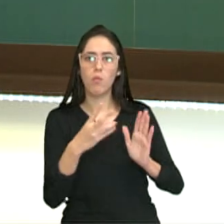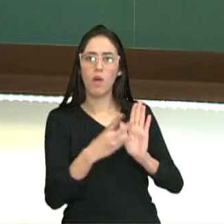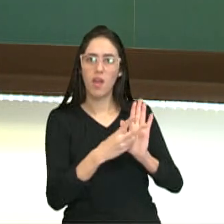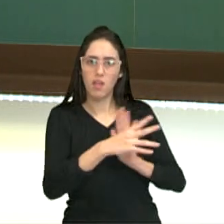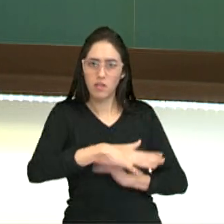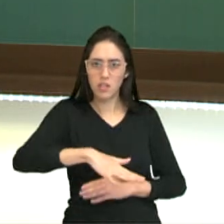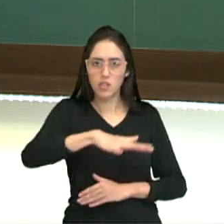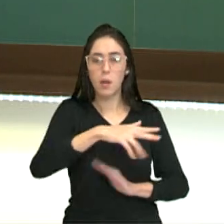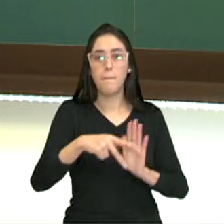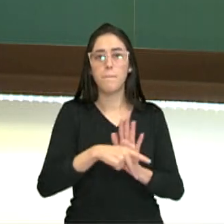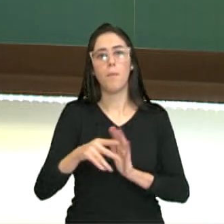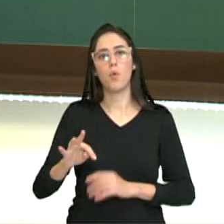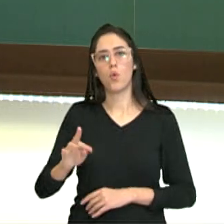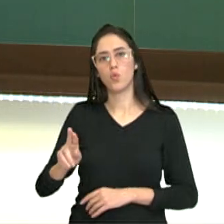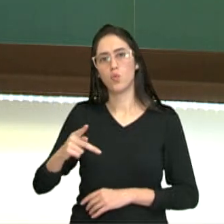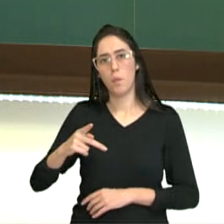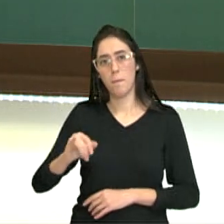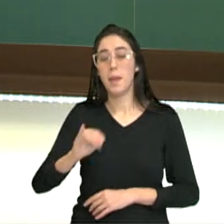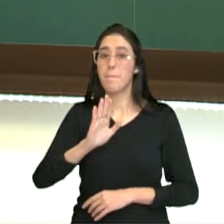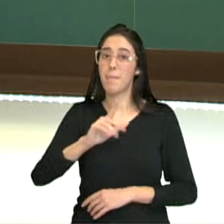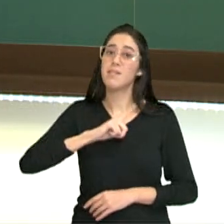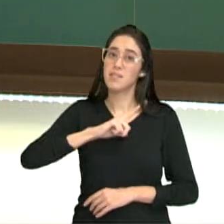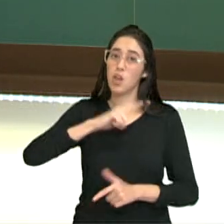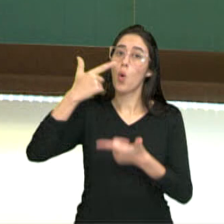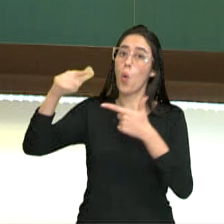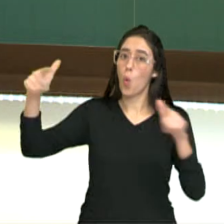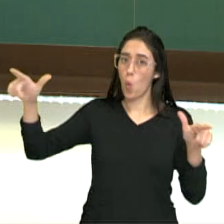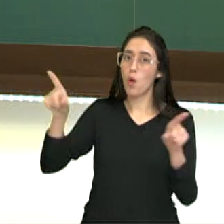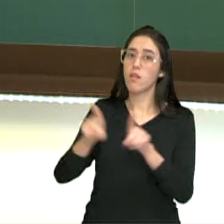descendentes da matriz Tupi. Existem outras, porém,